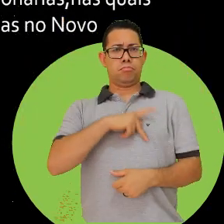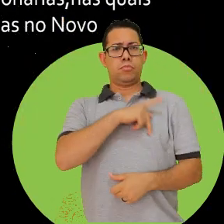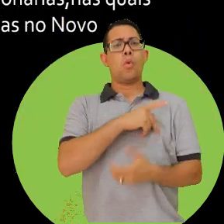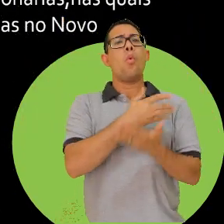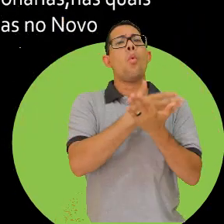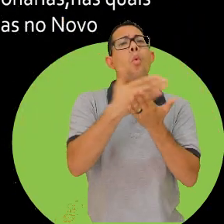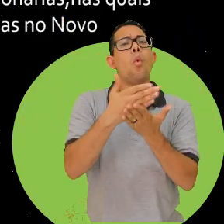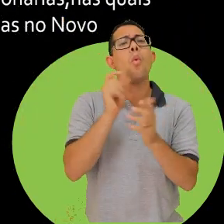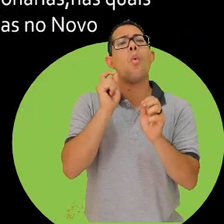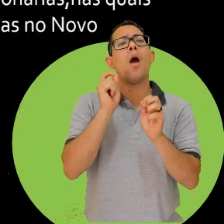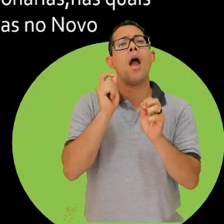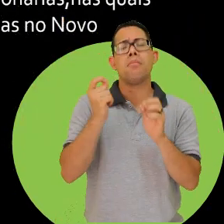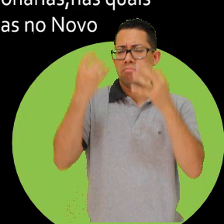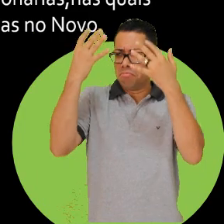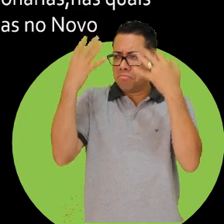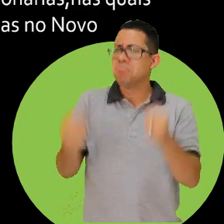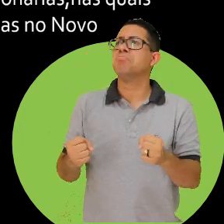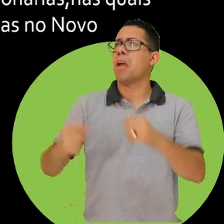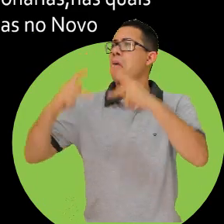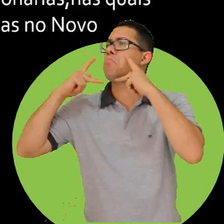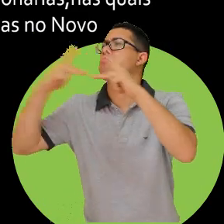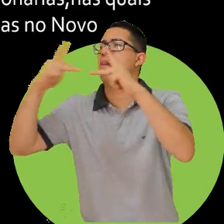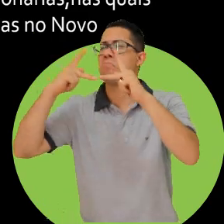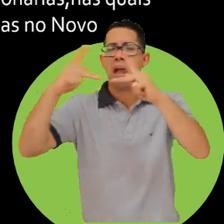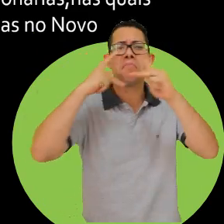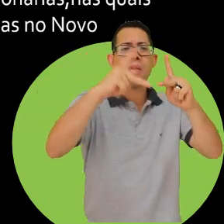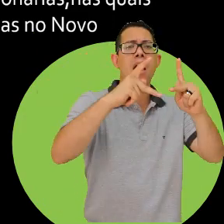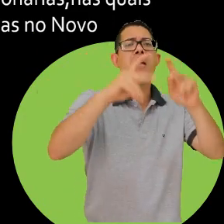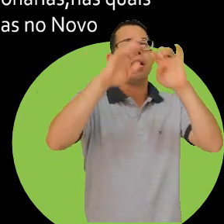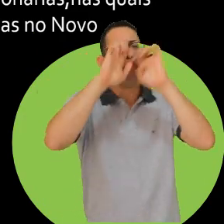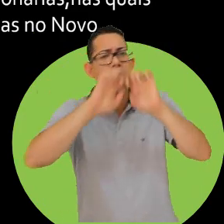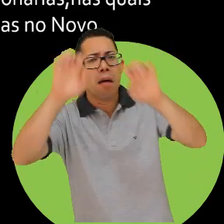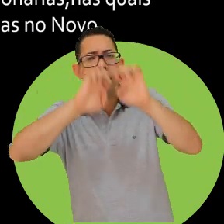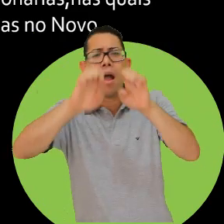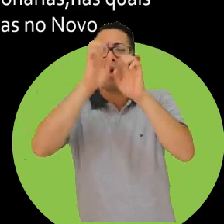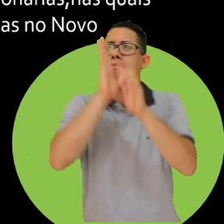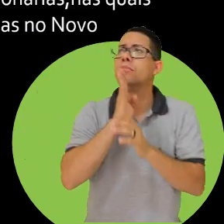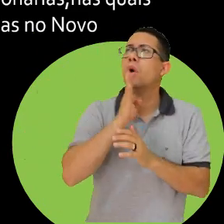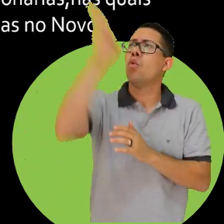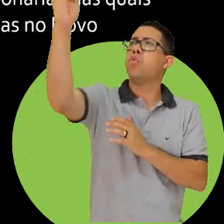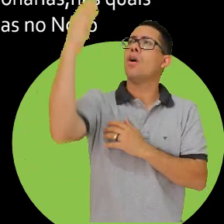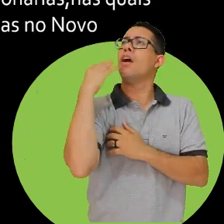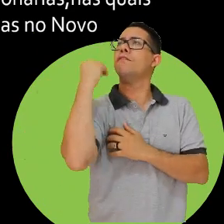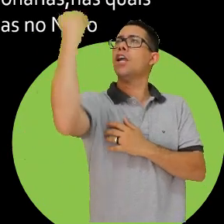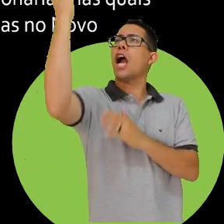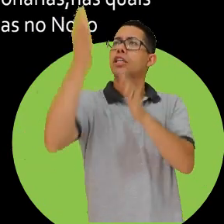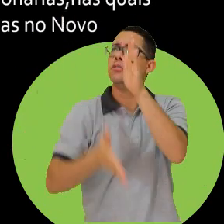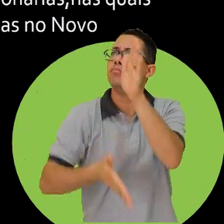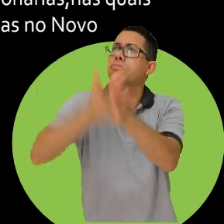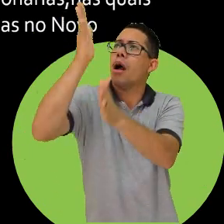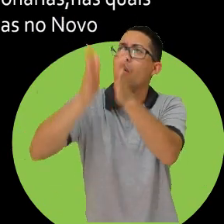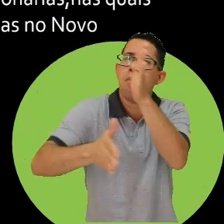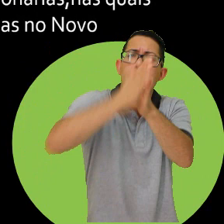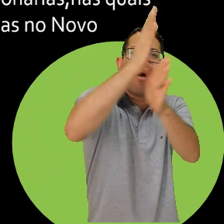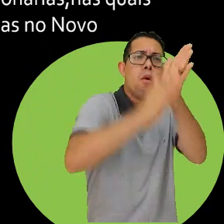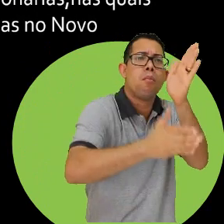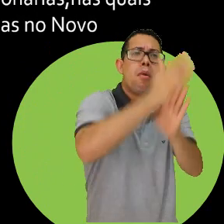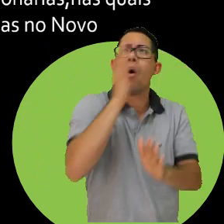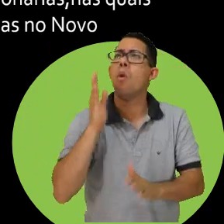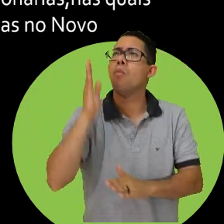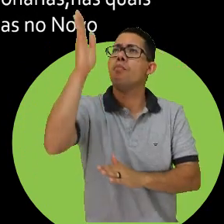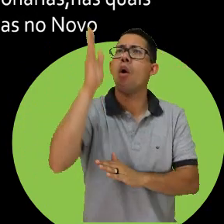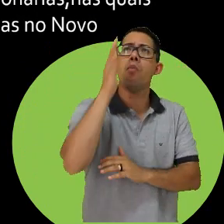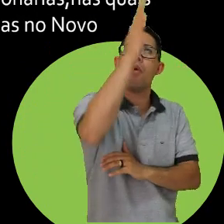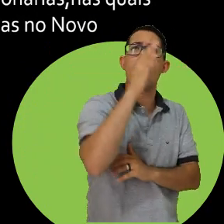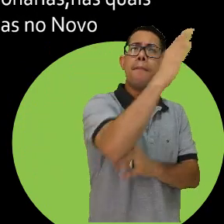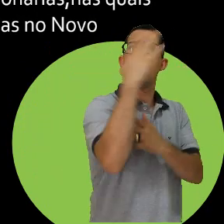ele começou a fazer algumas viagens missionárias. E foram comuns para o apóstolo,